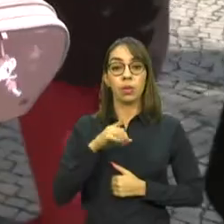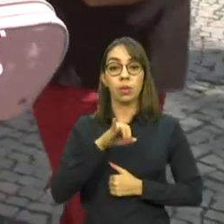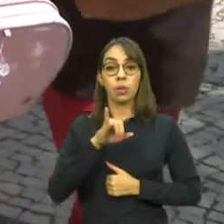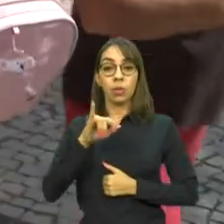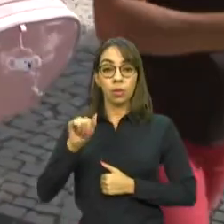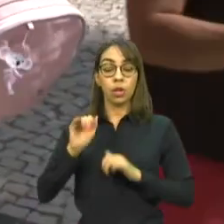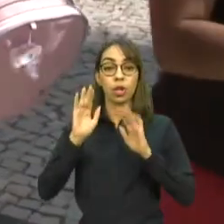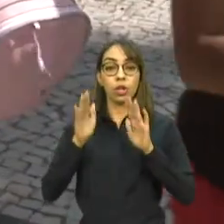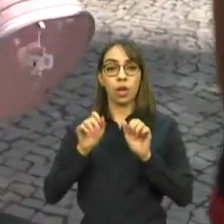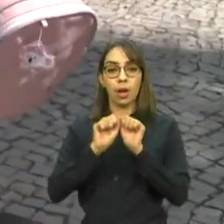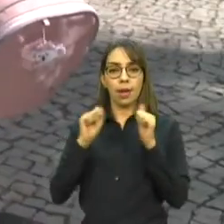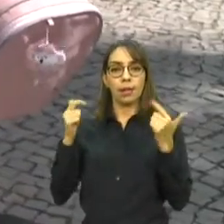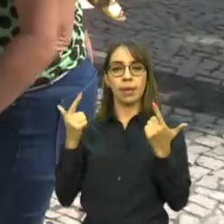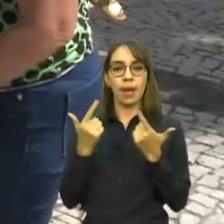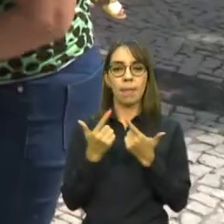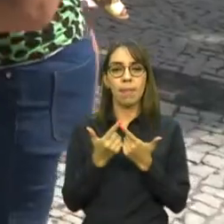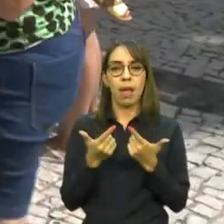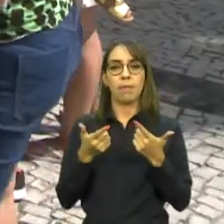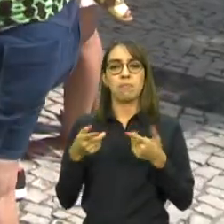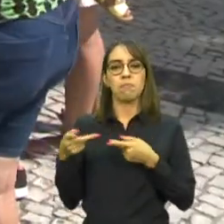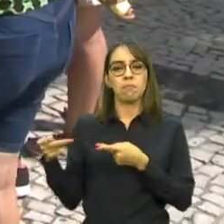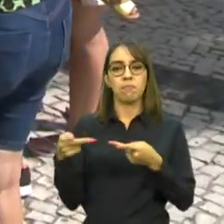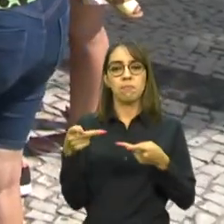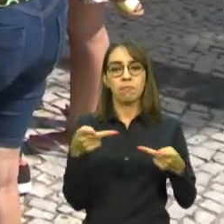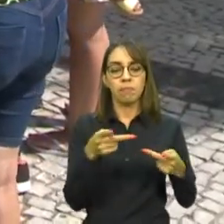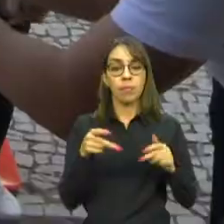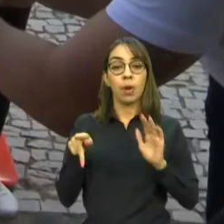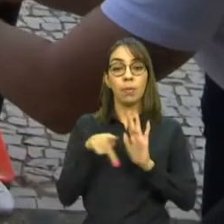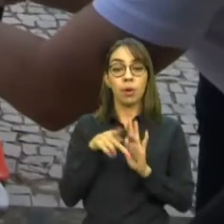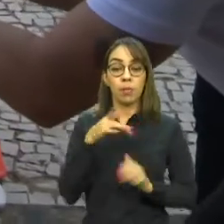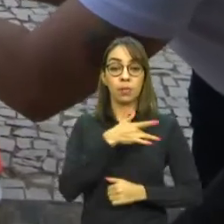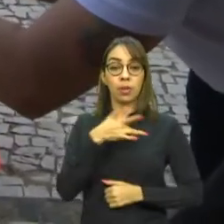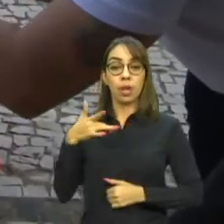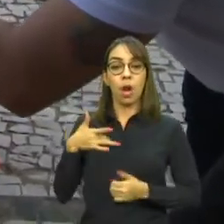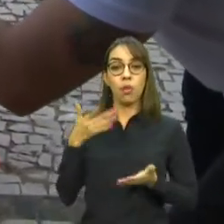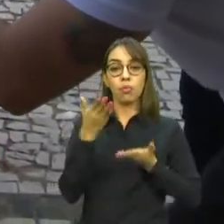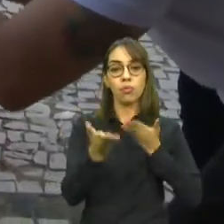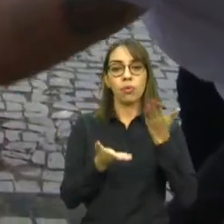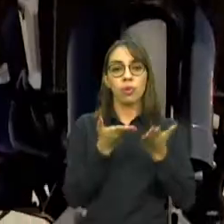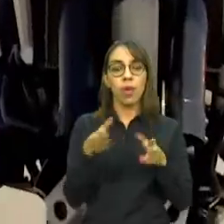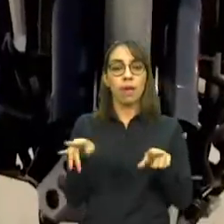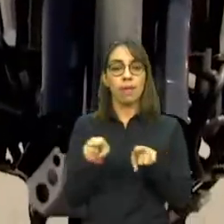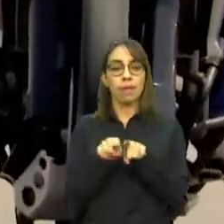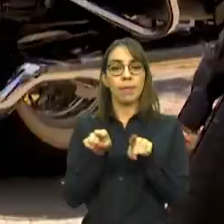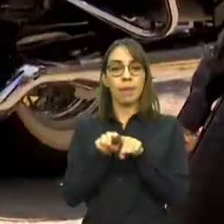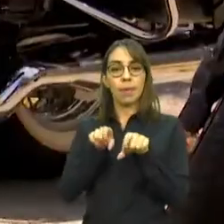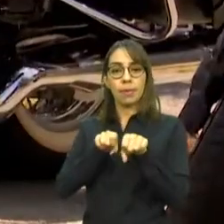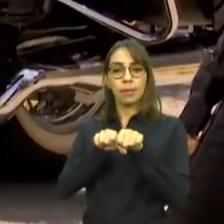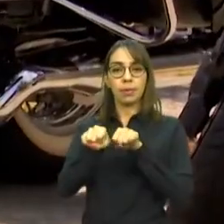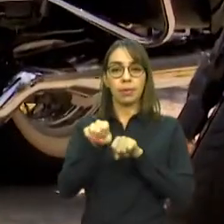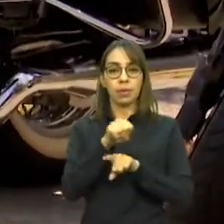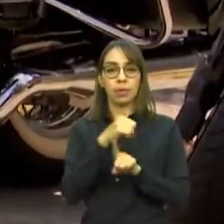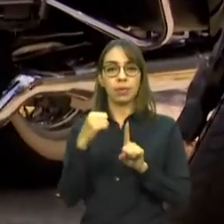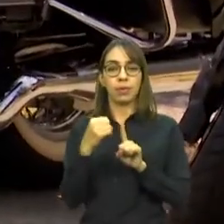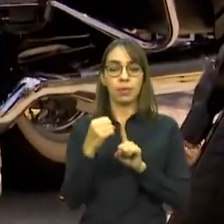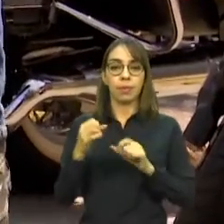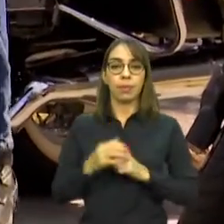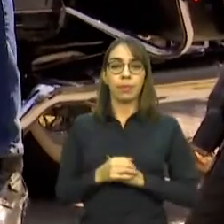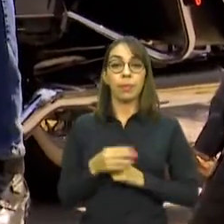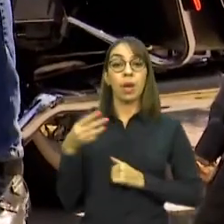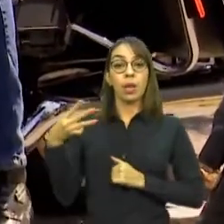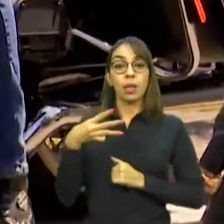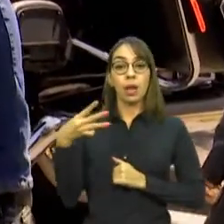com trabalhos do Departamento de Saúde e Assistência Social. E a terceira reportagem especial da